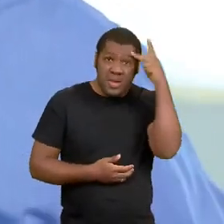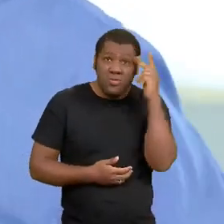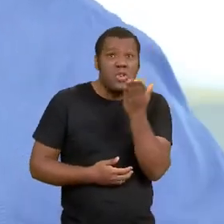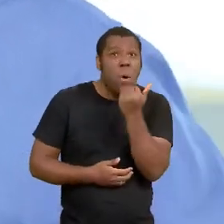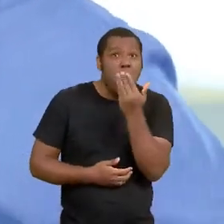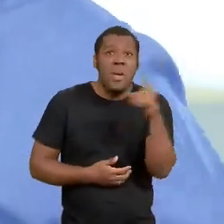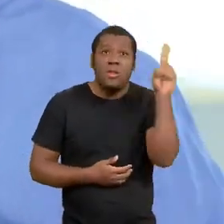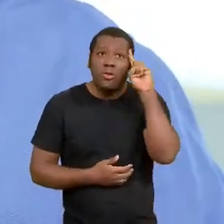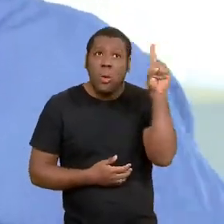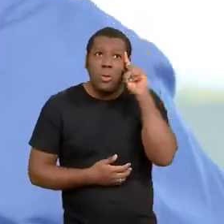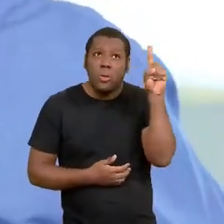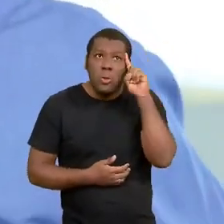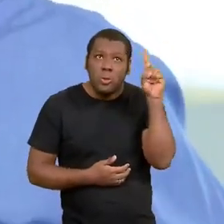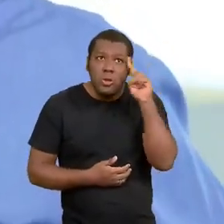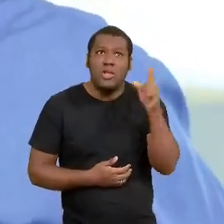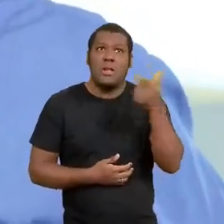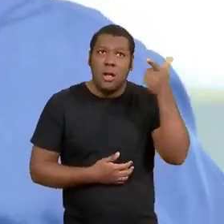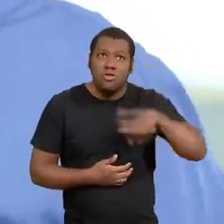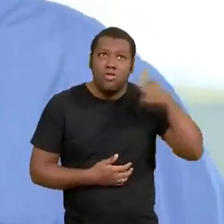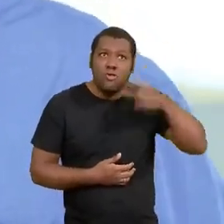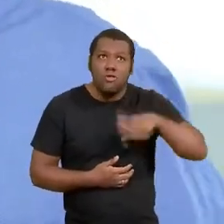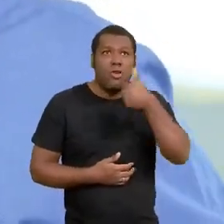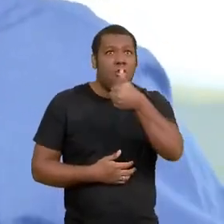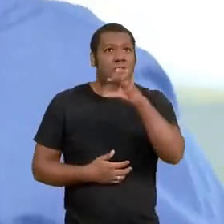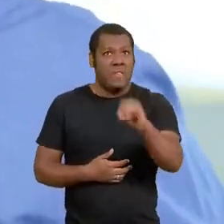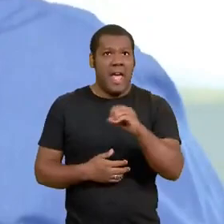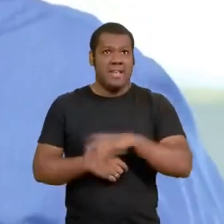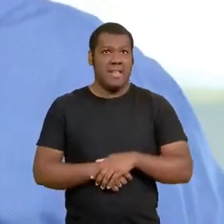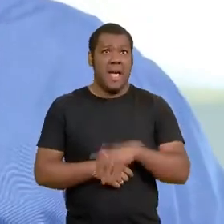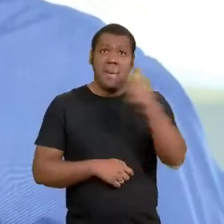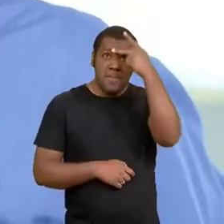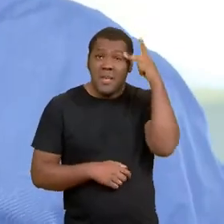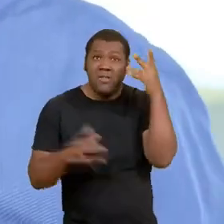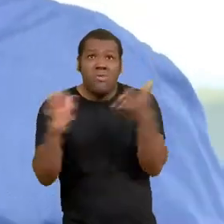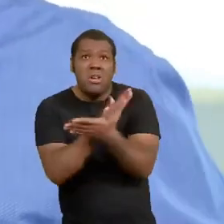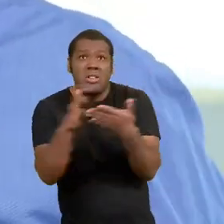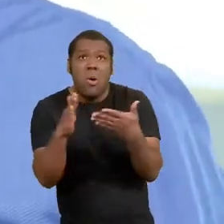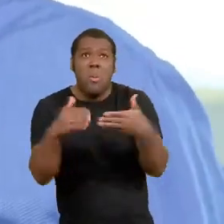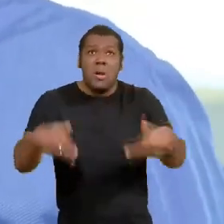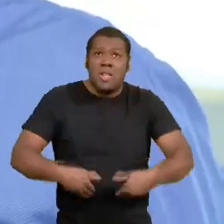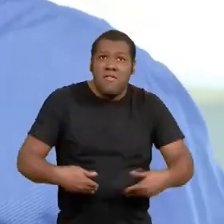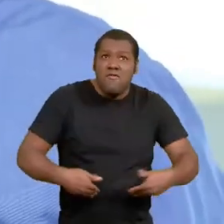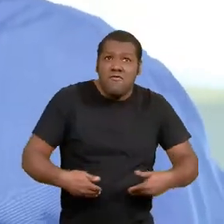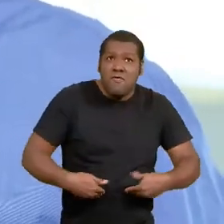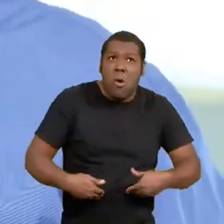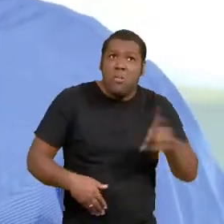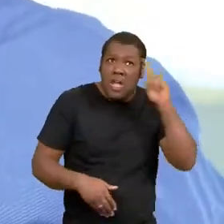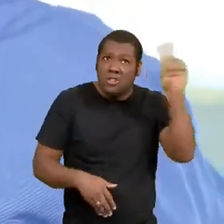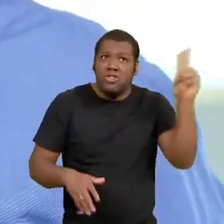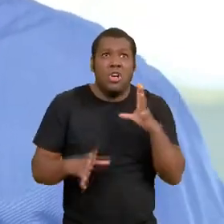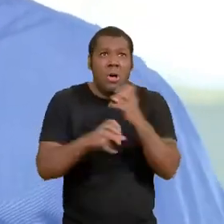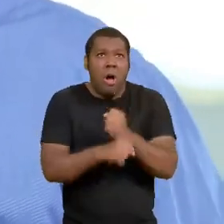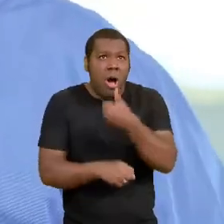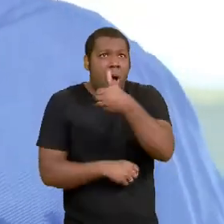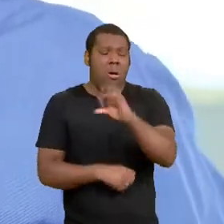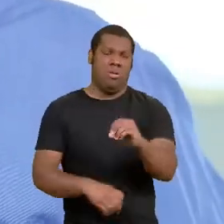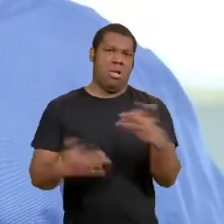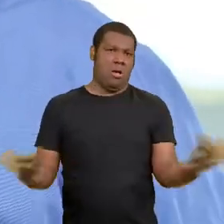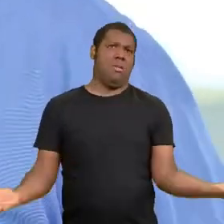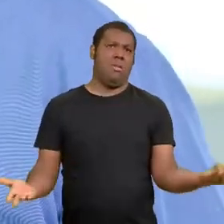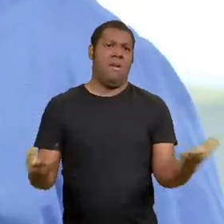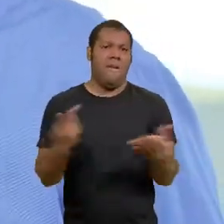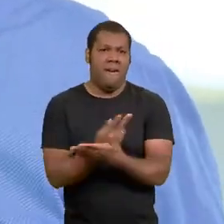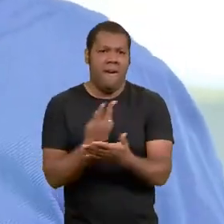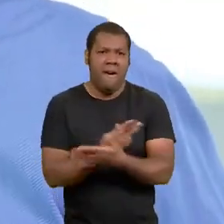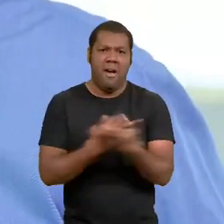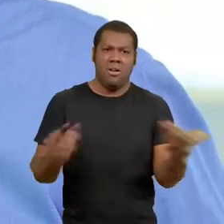todo dia, todos estarão de barriga cheia, todos estarão felizes. Ninguém precisa, sabe, roubar, ninguém precisa assaltar, ninguém